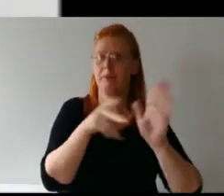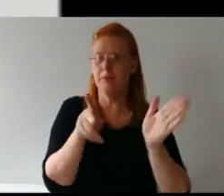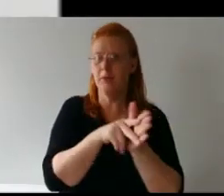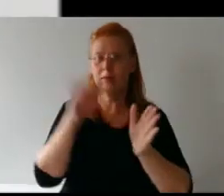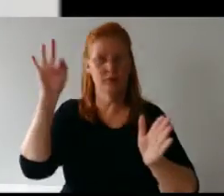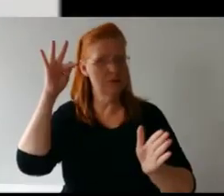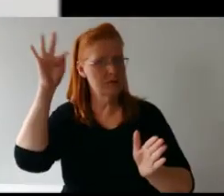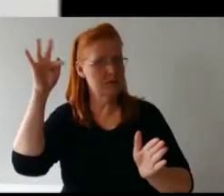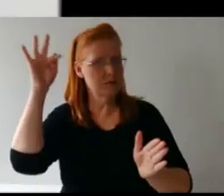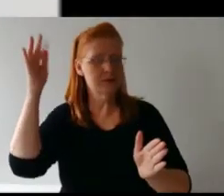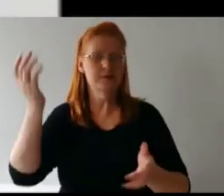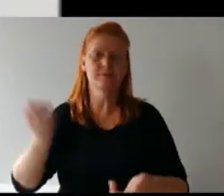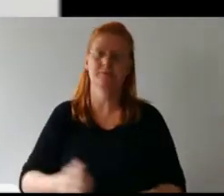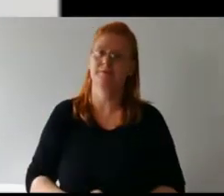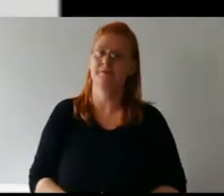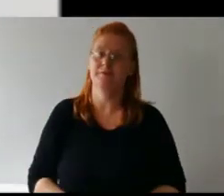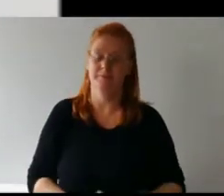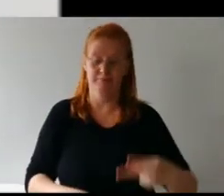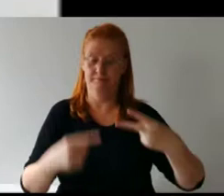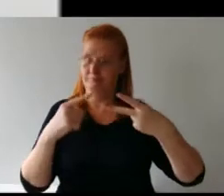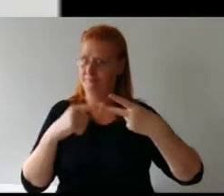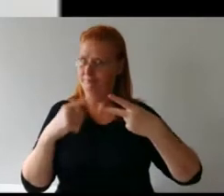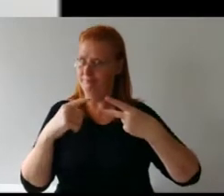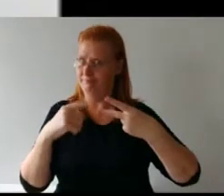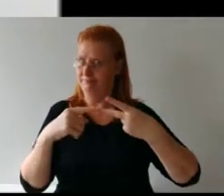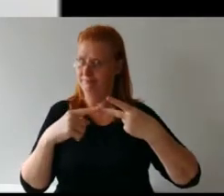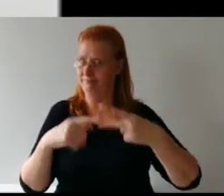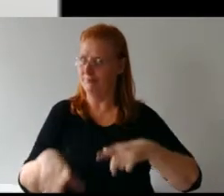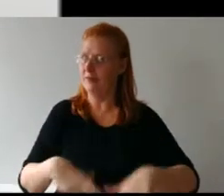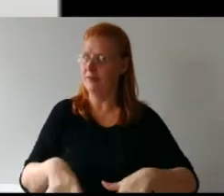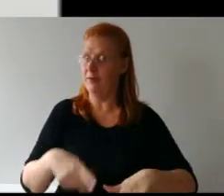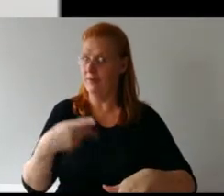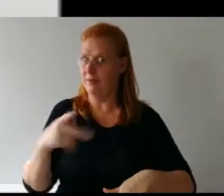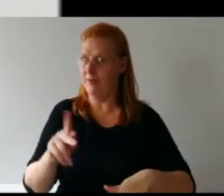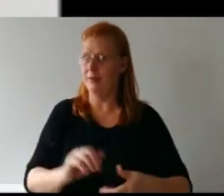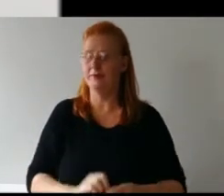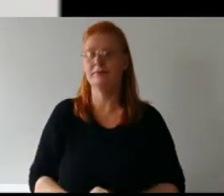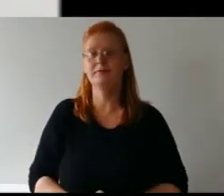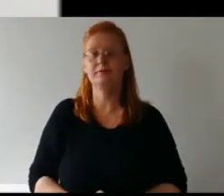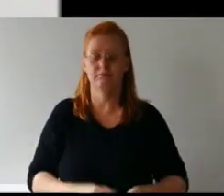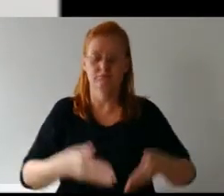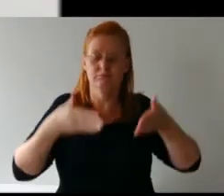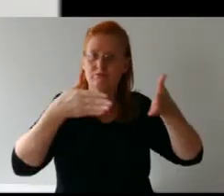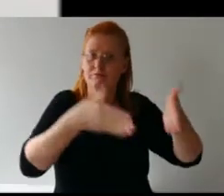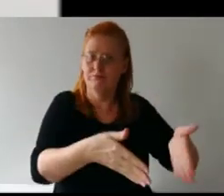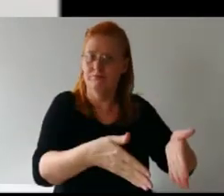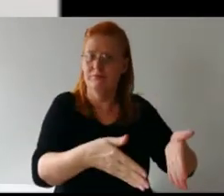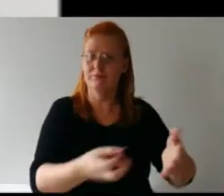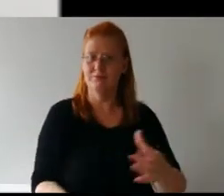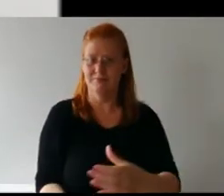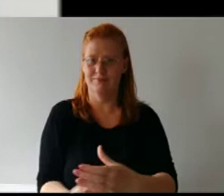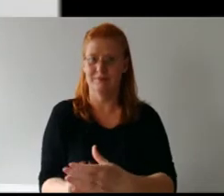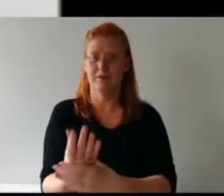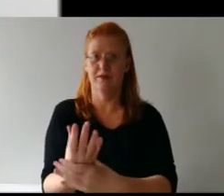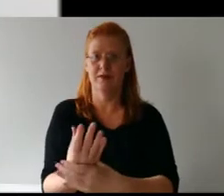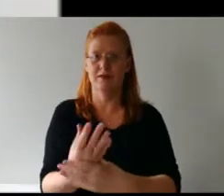sobre conceitos filosóficos. A segunda linha de trabalho